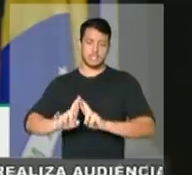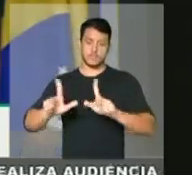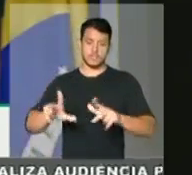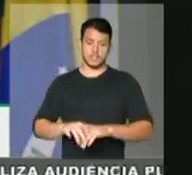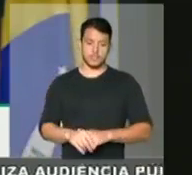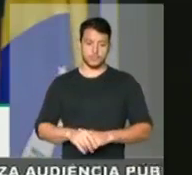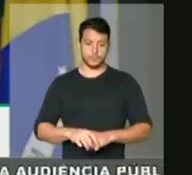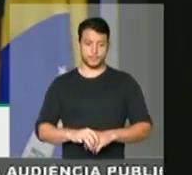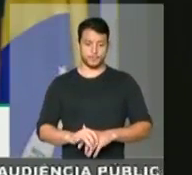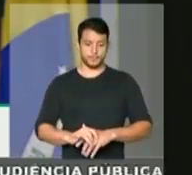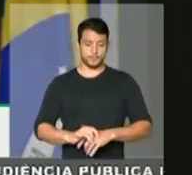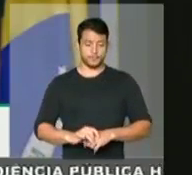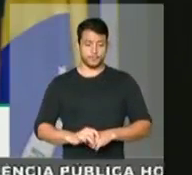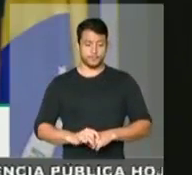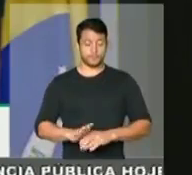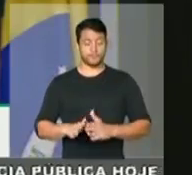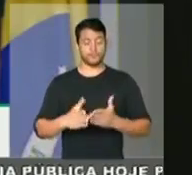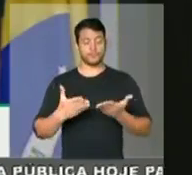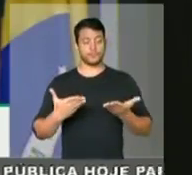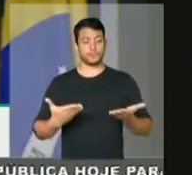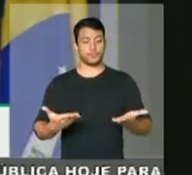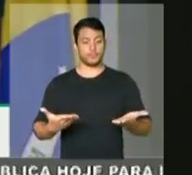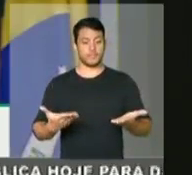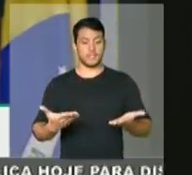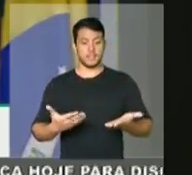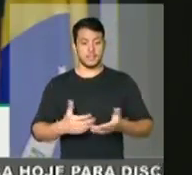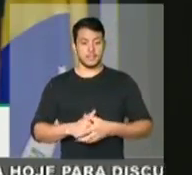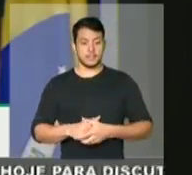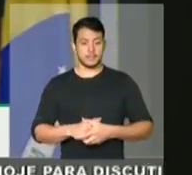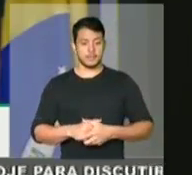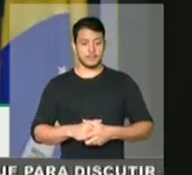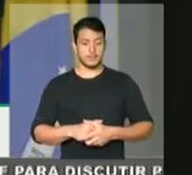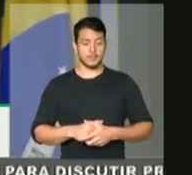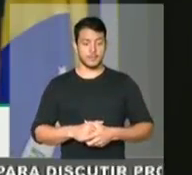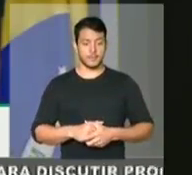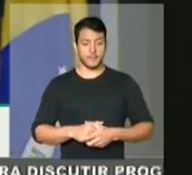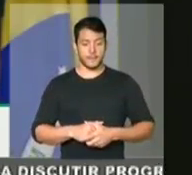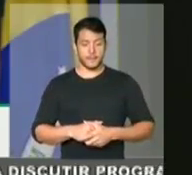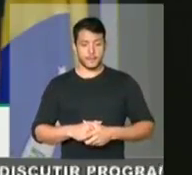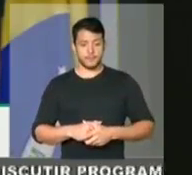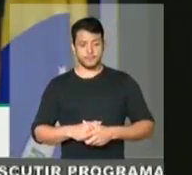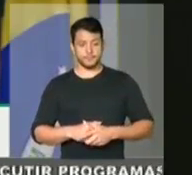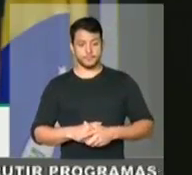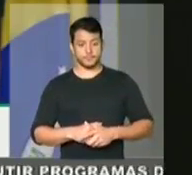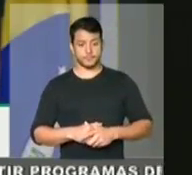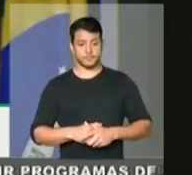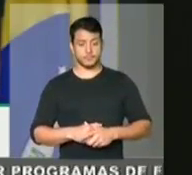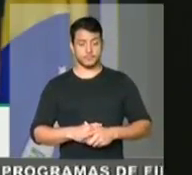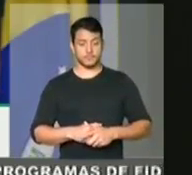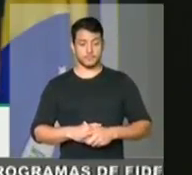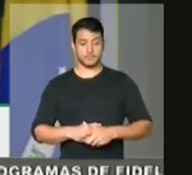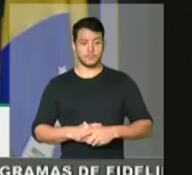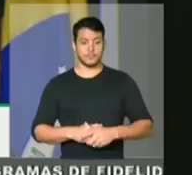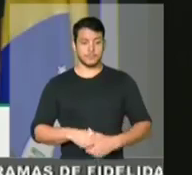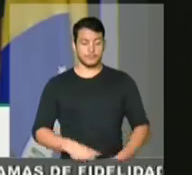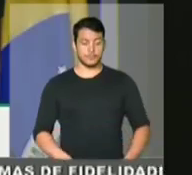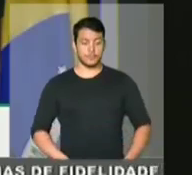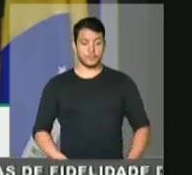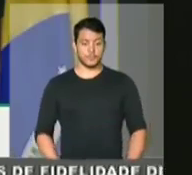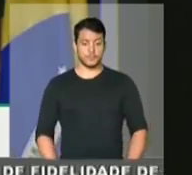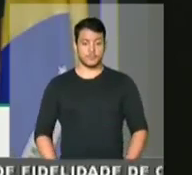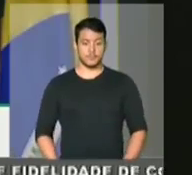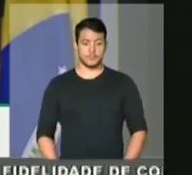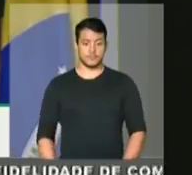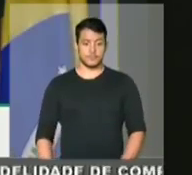setor ferroviário. Nesse caso, que não são raros, a existência de uma área não edificável, a despeito de